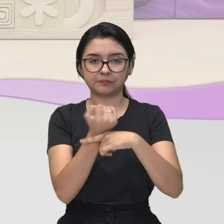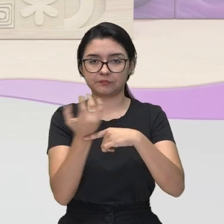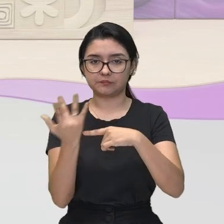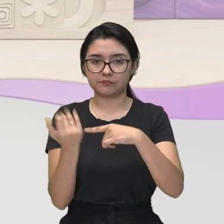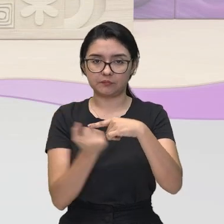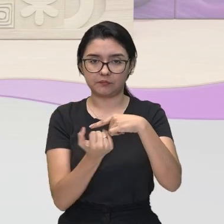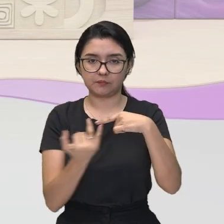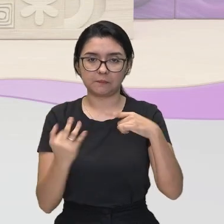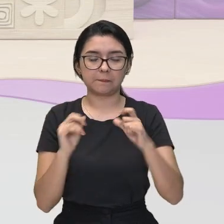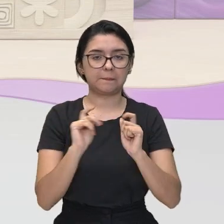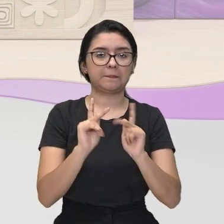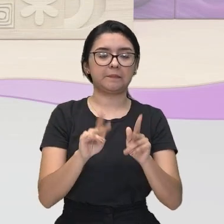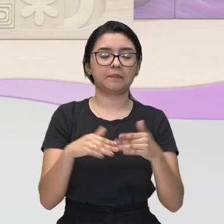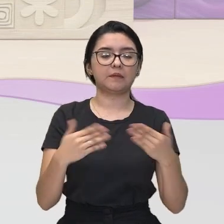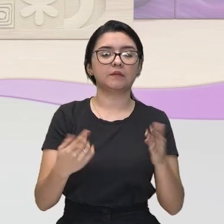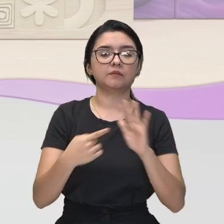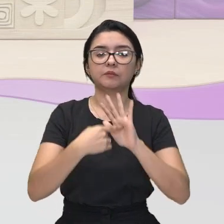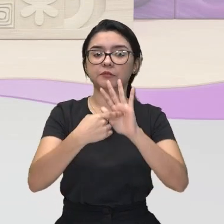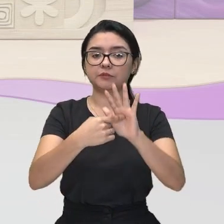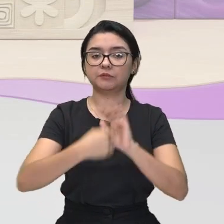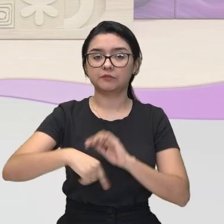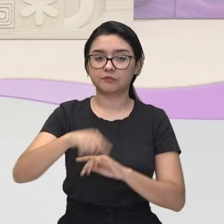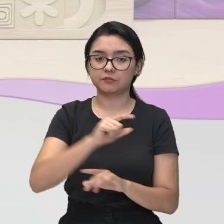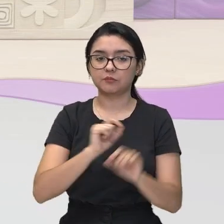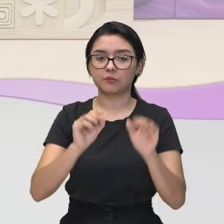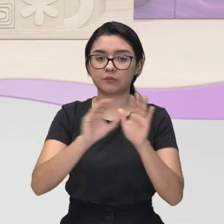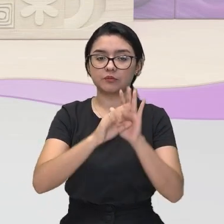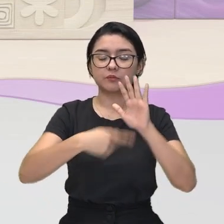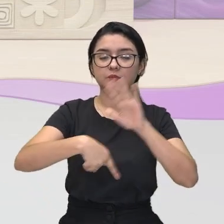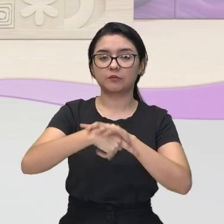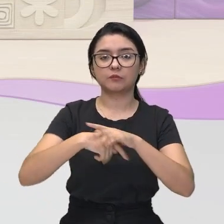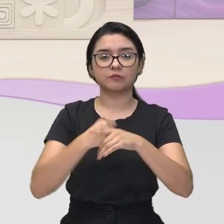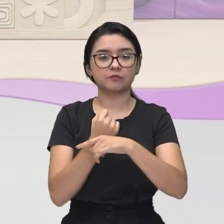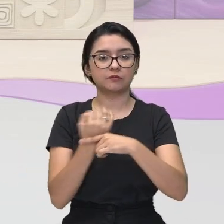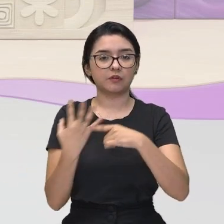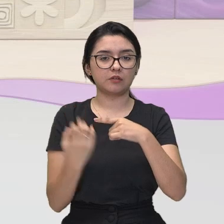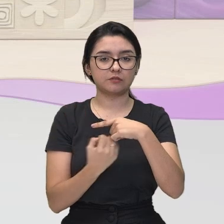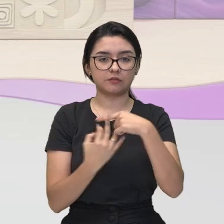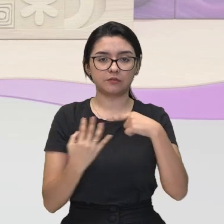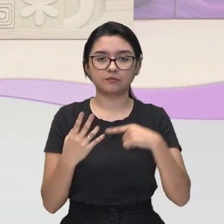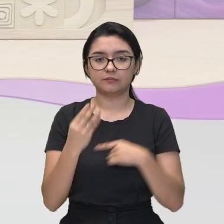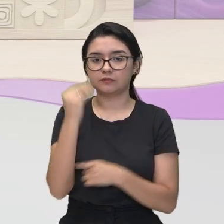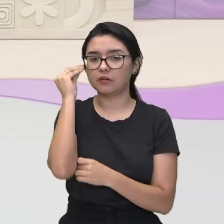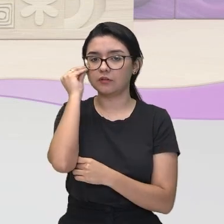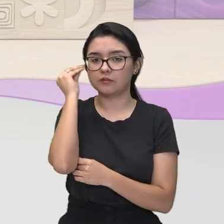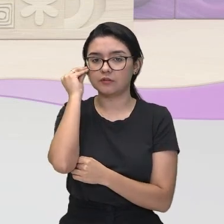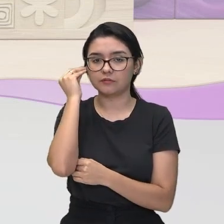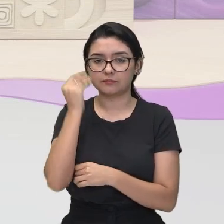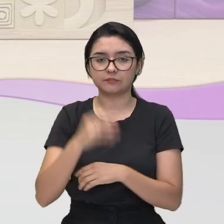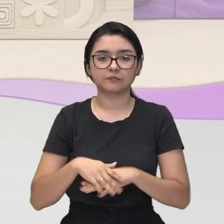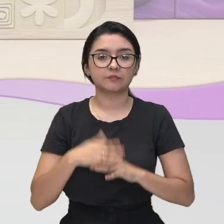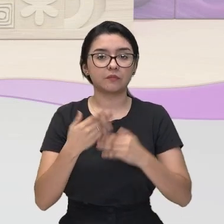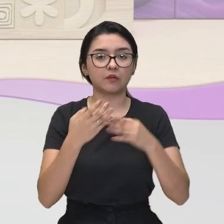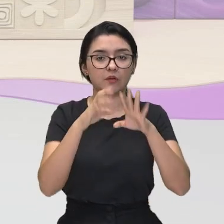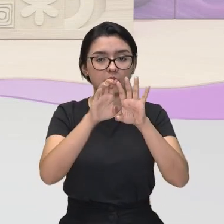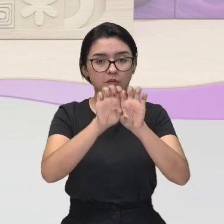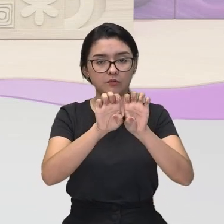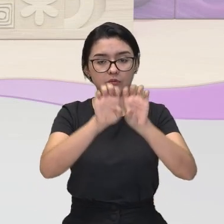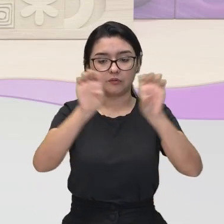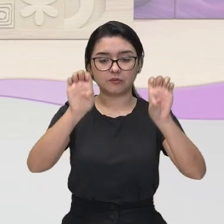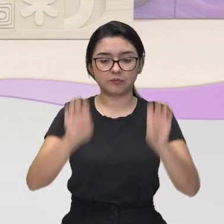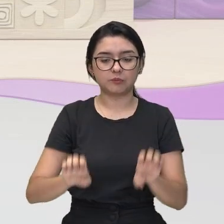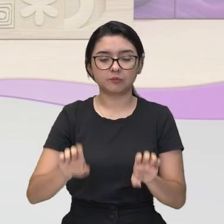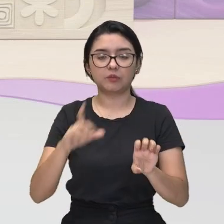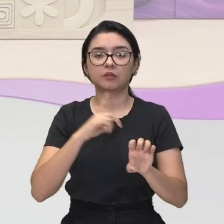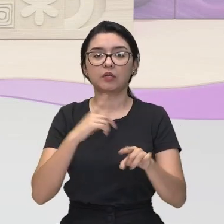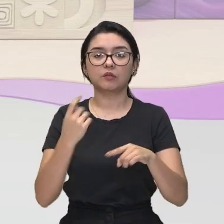frações. Tudo bem? E aí eu vou trazer aqui para você aqui a definição de fração. Acompanhe aqui na tela. Ó, a estrutura de uma fração é dada por dois termos,